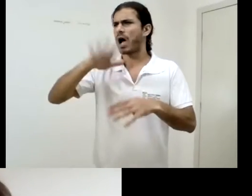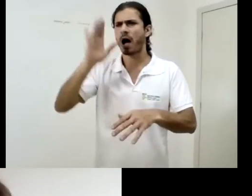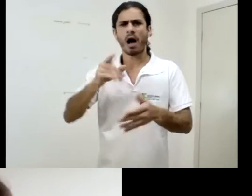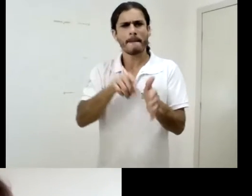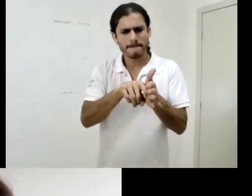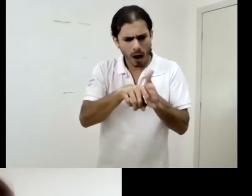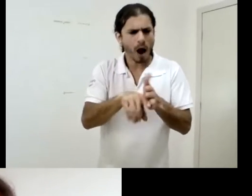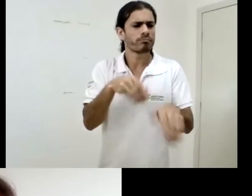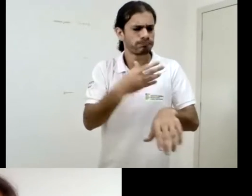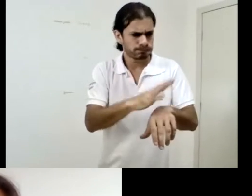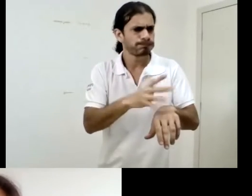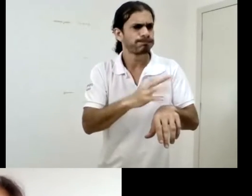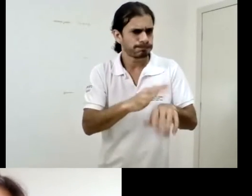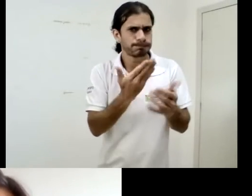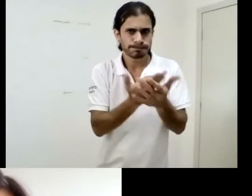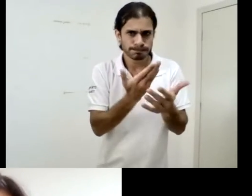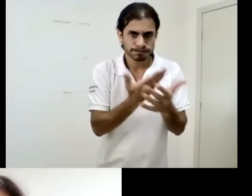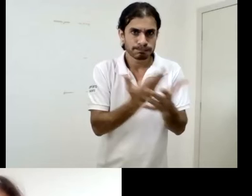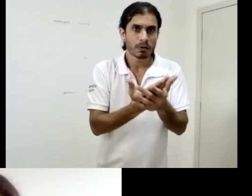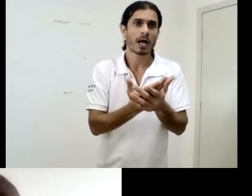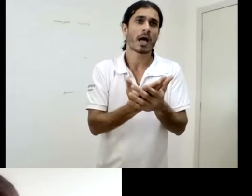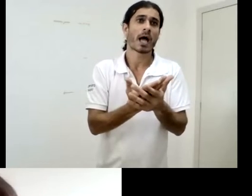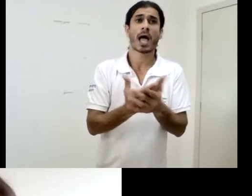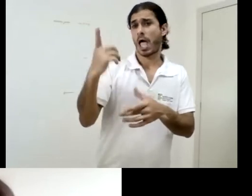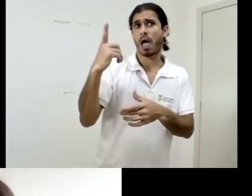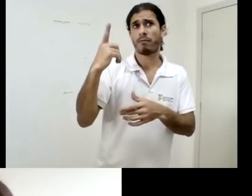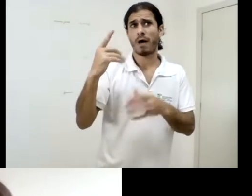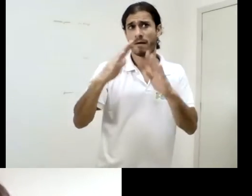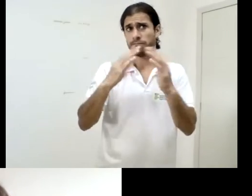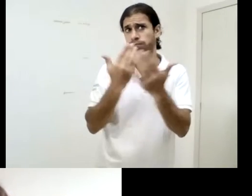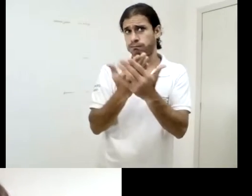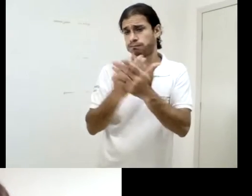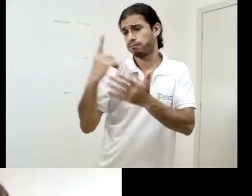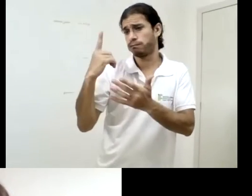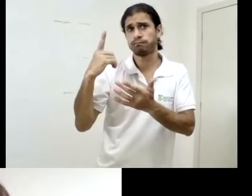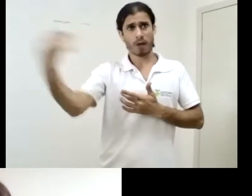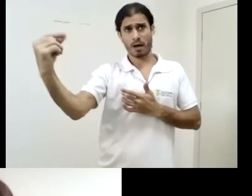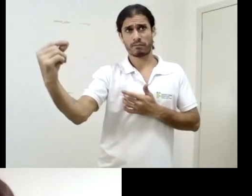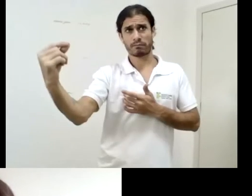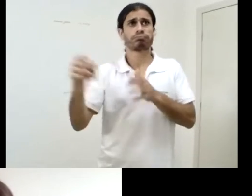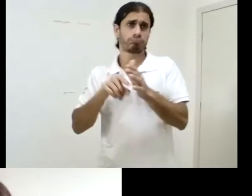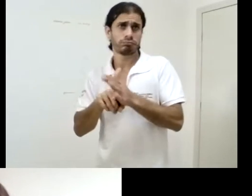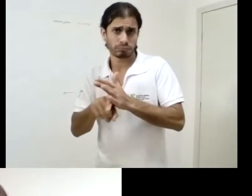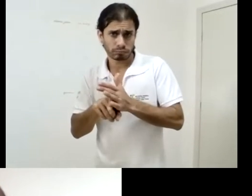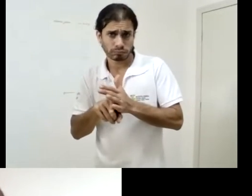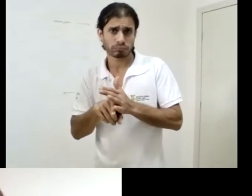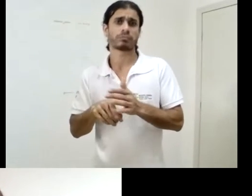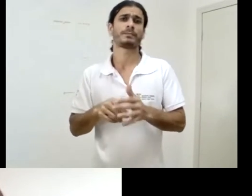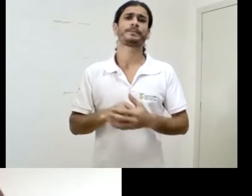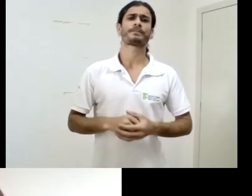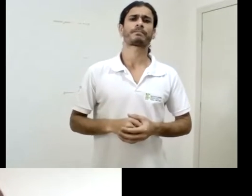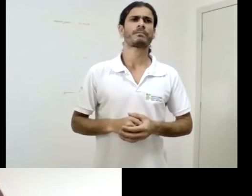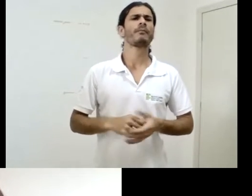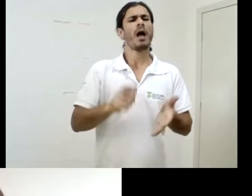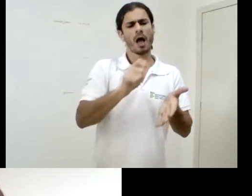Claro. Evasão? Evasão escolar? Claro. Devasagem da edição? Claro. Alcabetização?